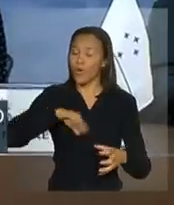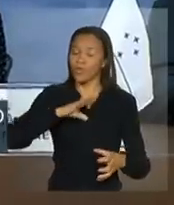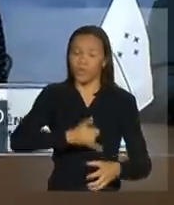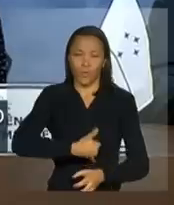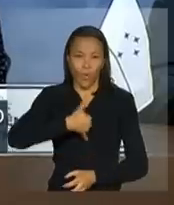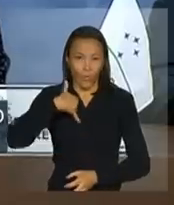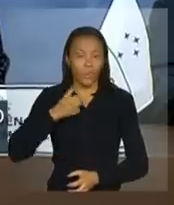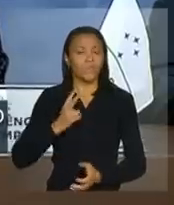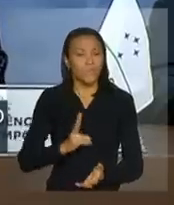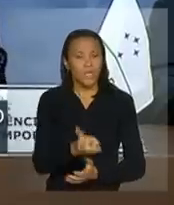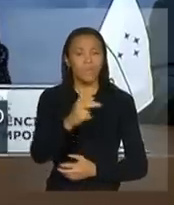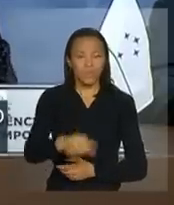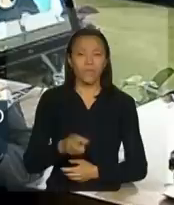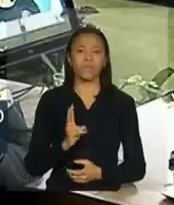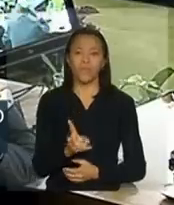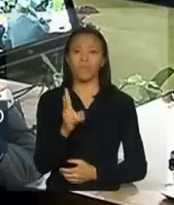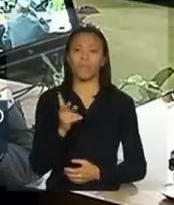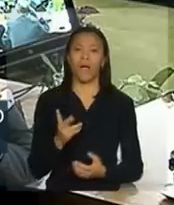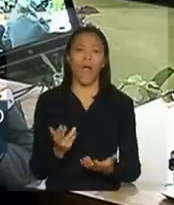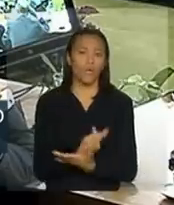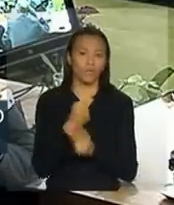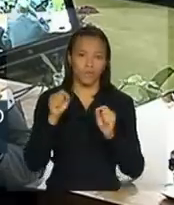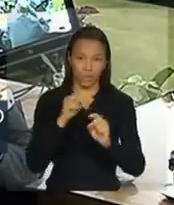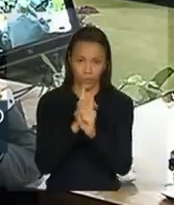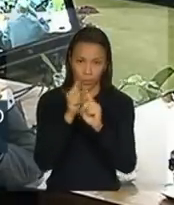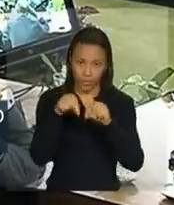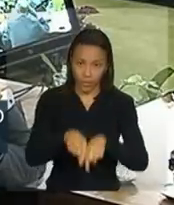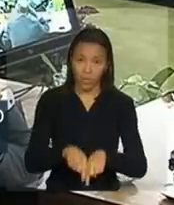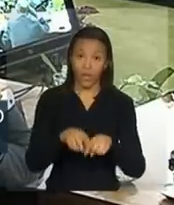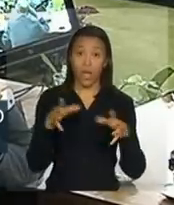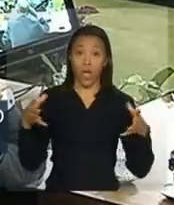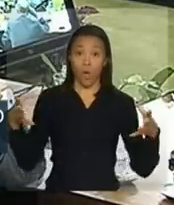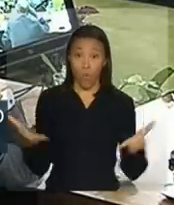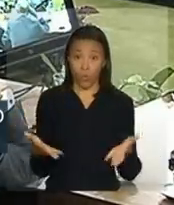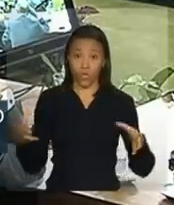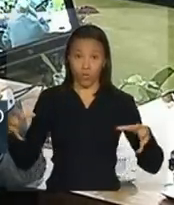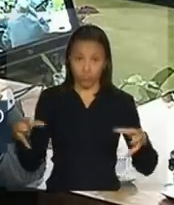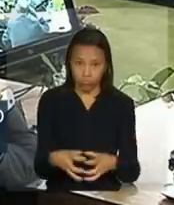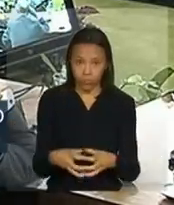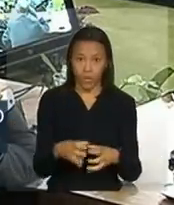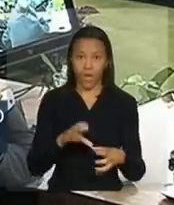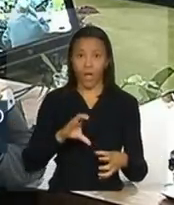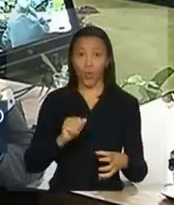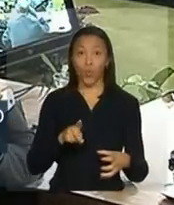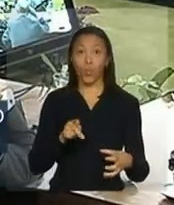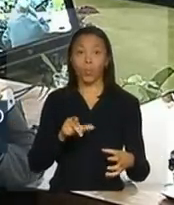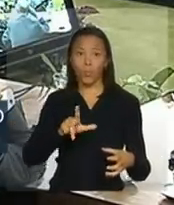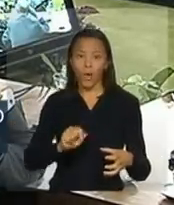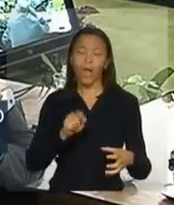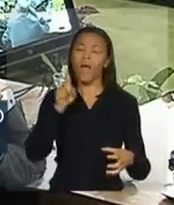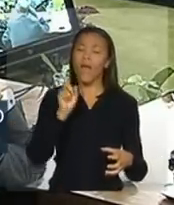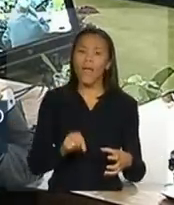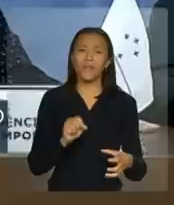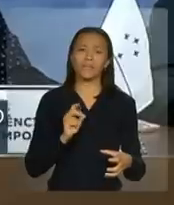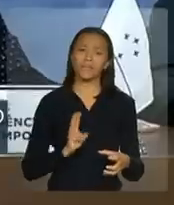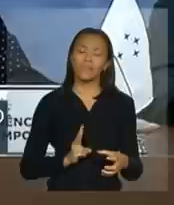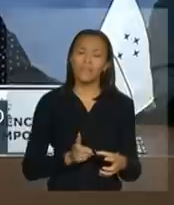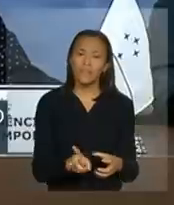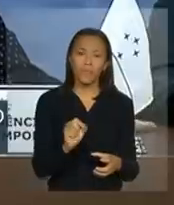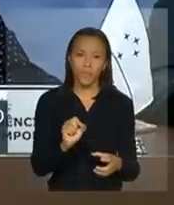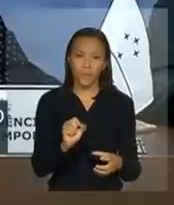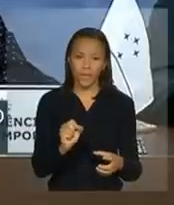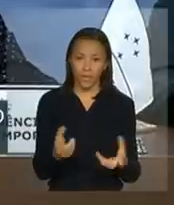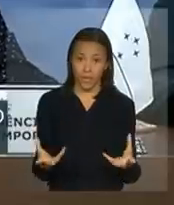a cada semestre. A cúpula social, agora, também é parte organicamente vinculada